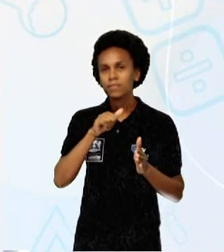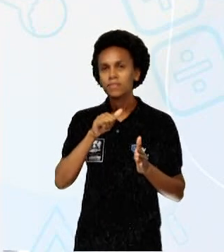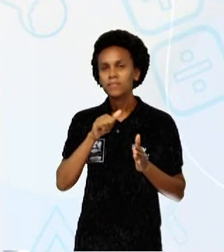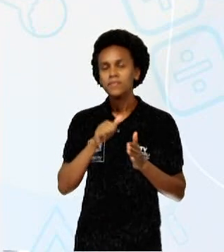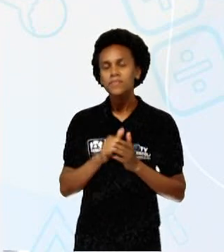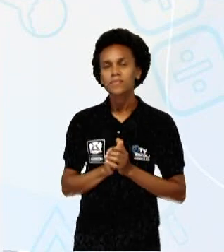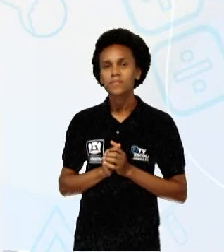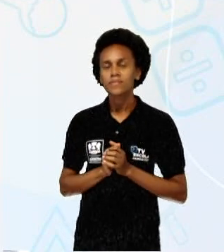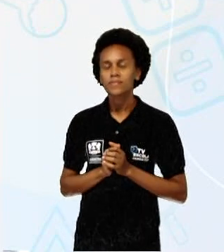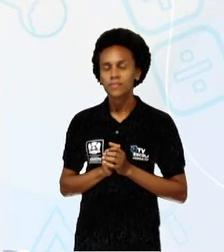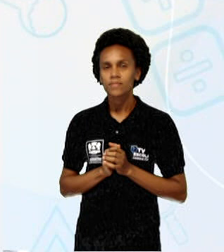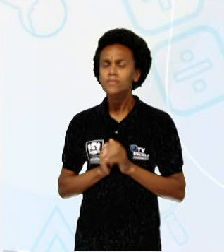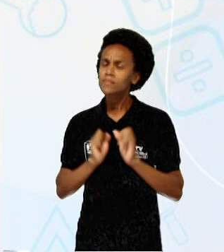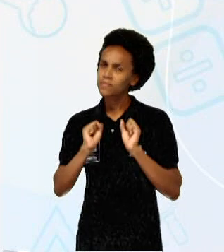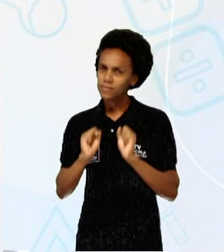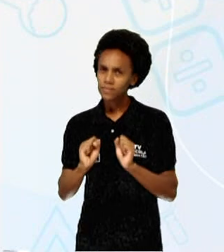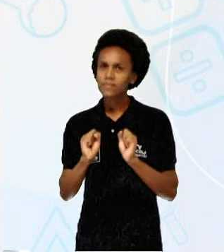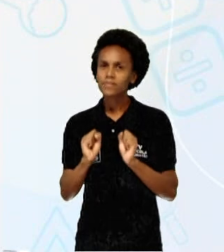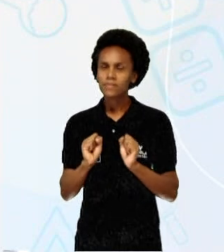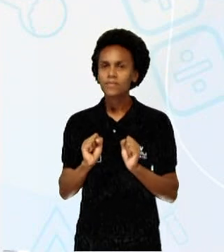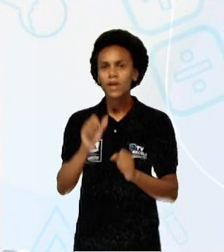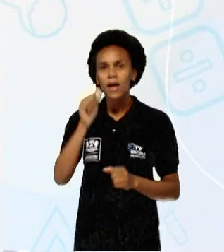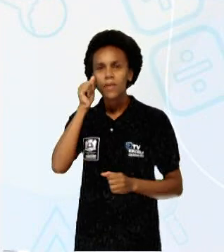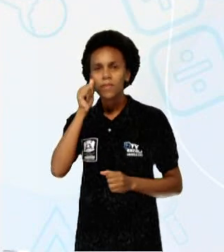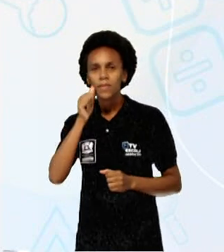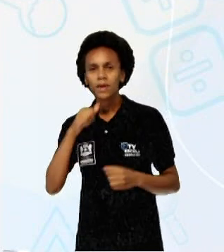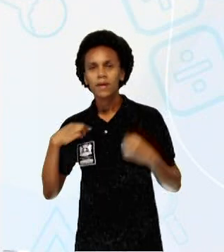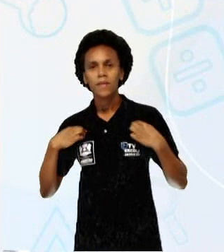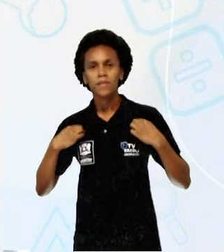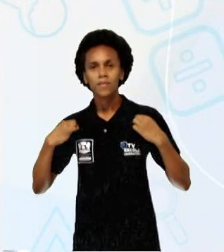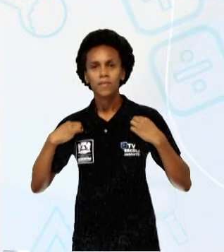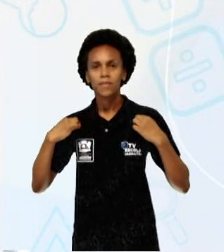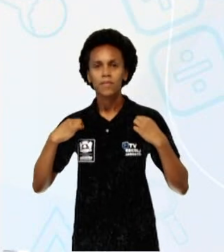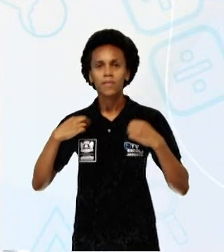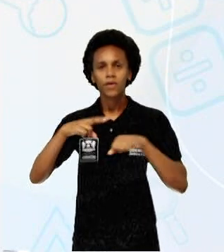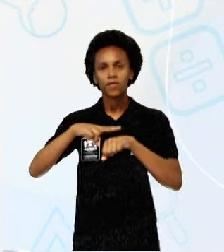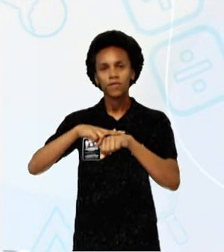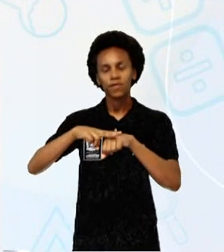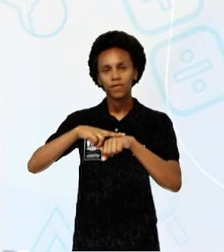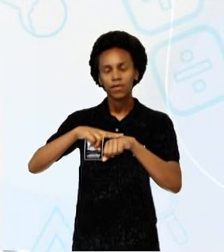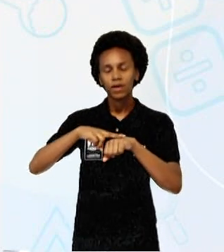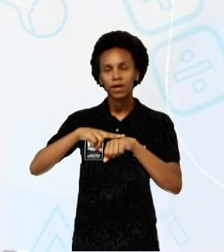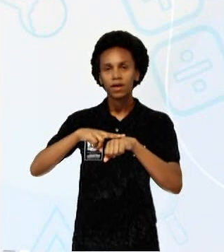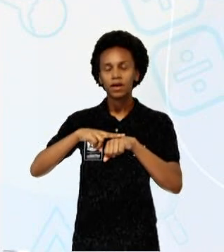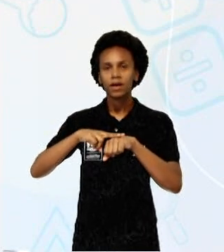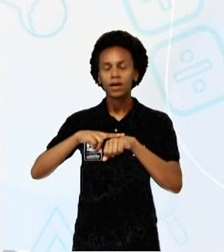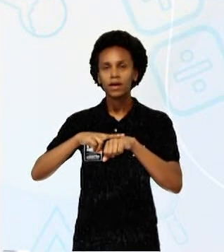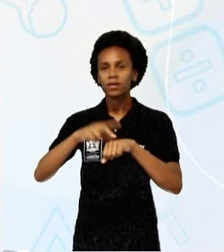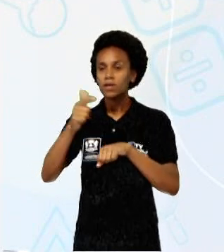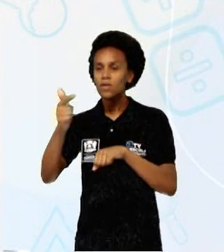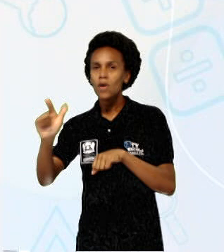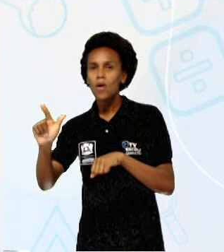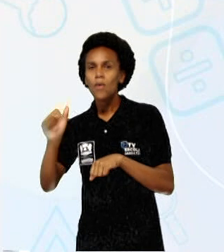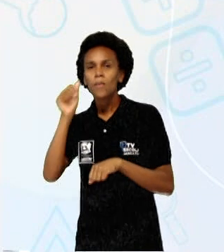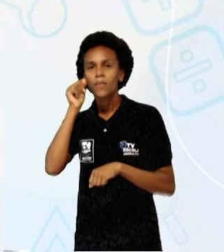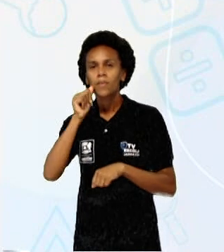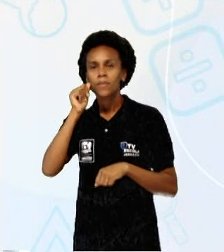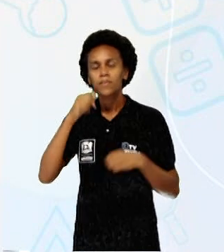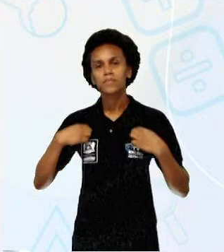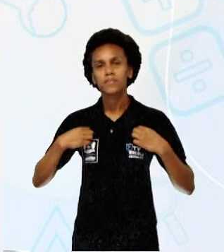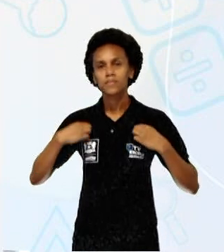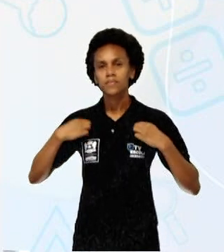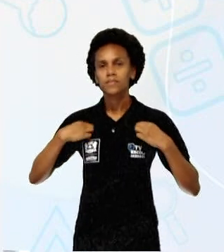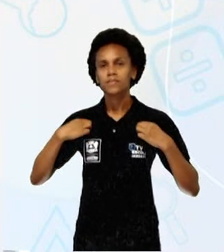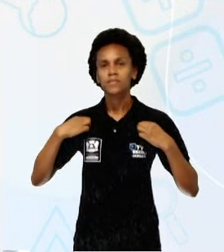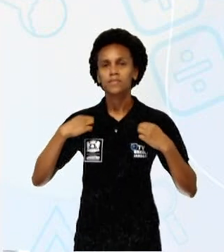entre a menina que está de camisa verde e a menininha que está de camisa azul ele está no meio